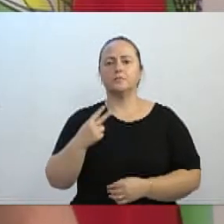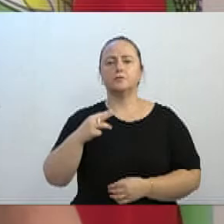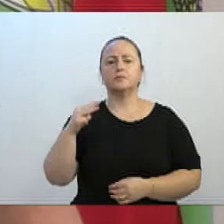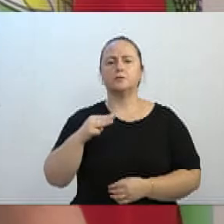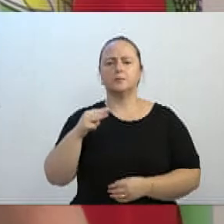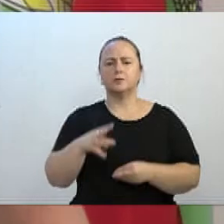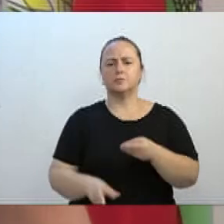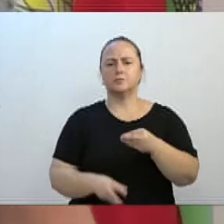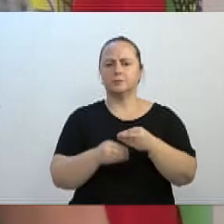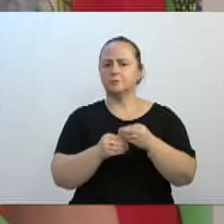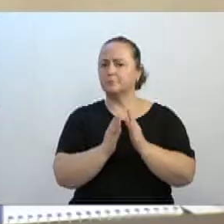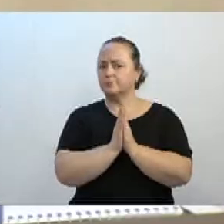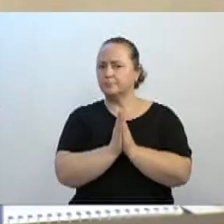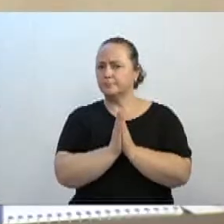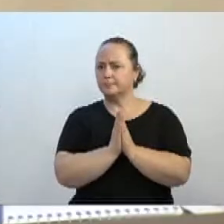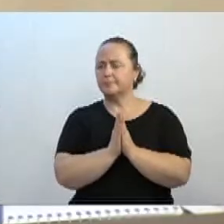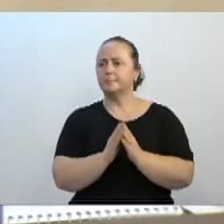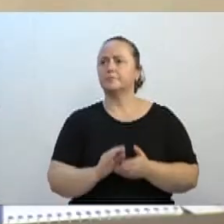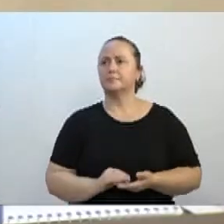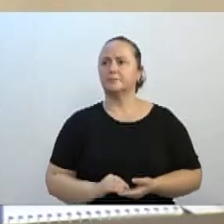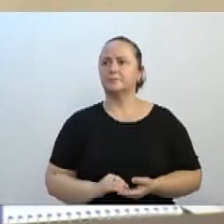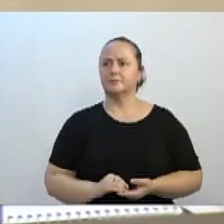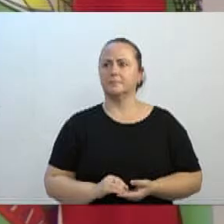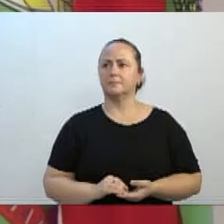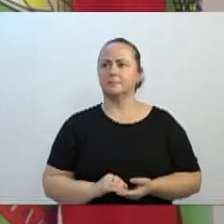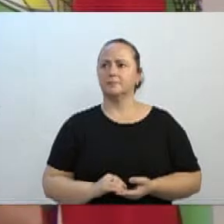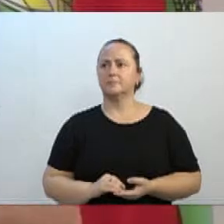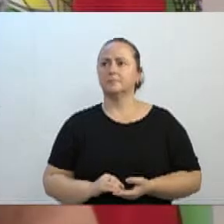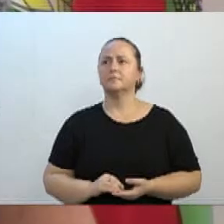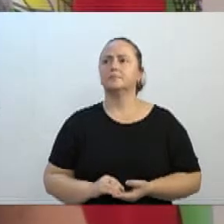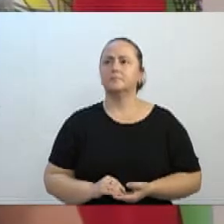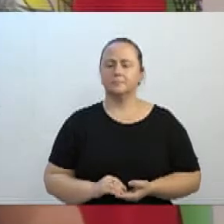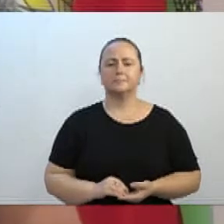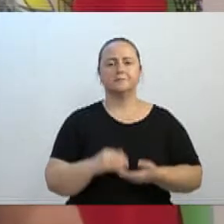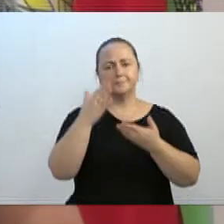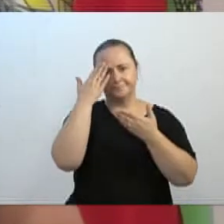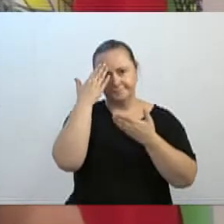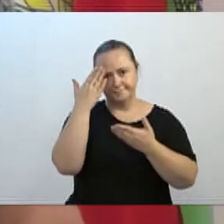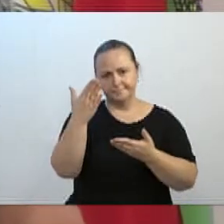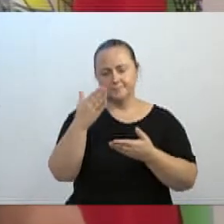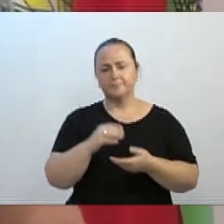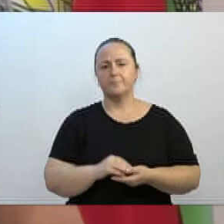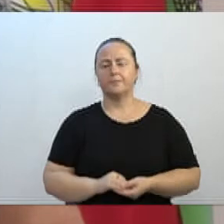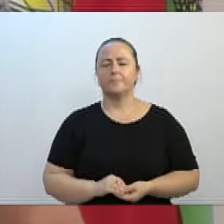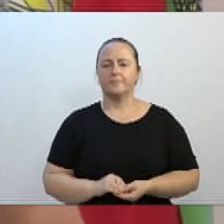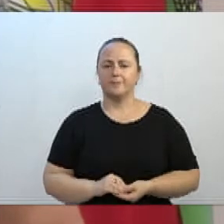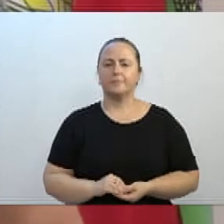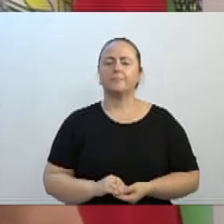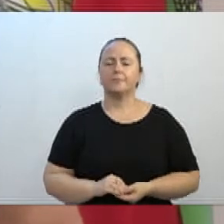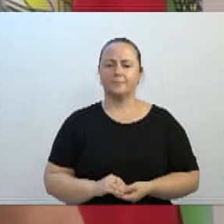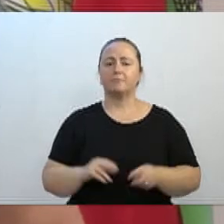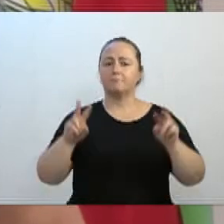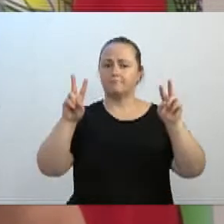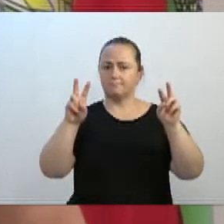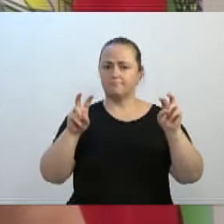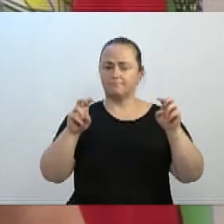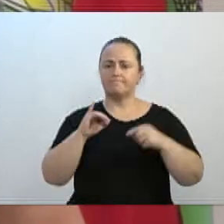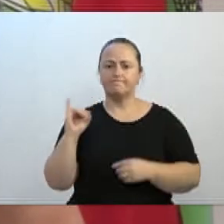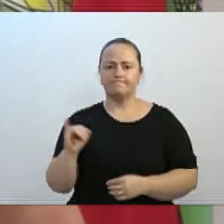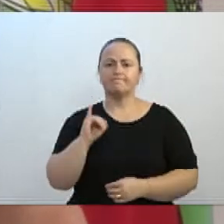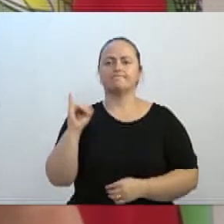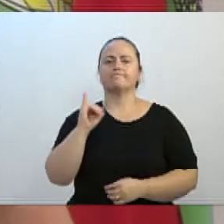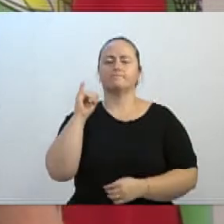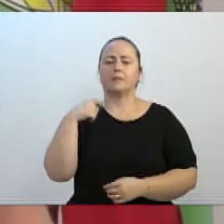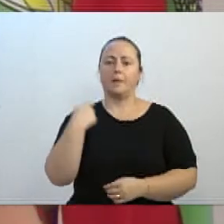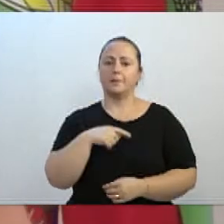30. Mais 2 minutos e meio para o senhor concluir. Obrigado, vereadora. Um tema que eu acho bastante relevante, que a gente